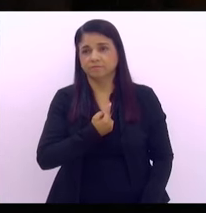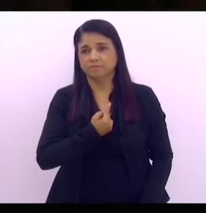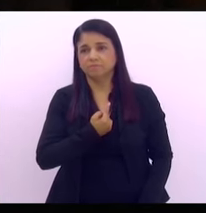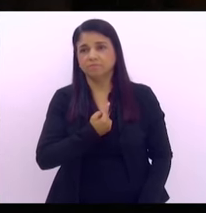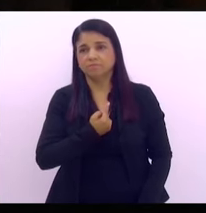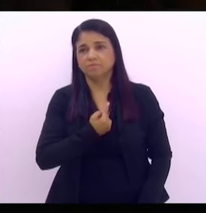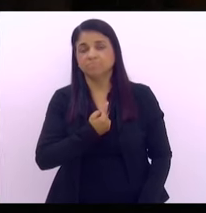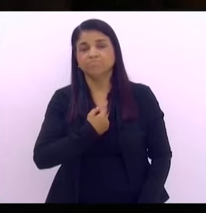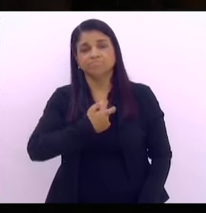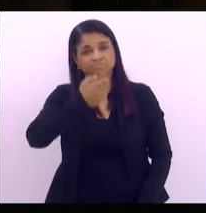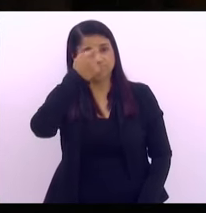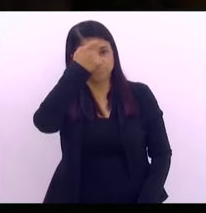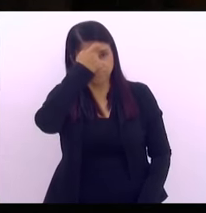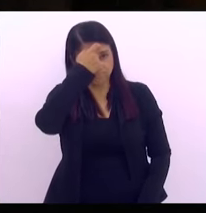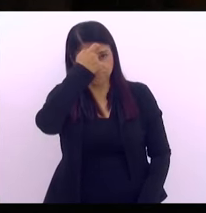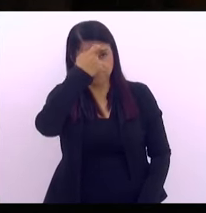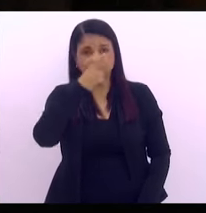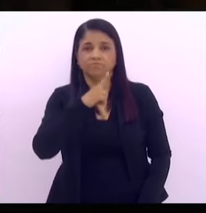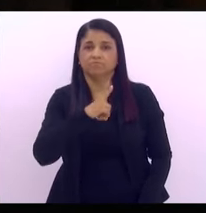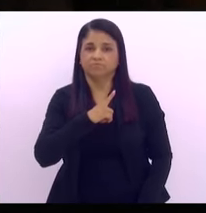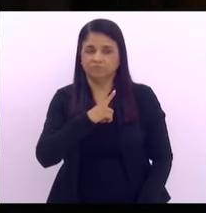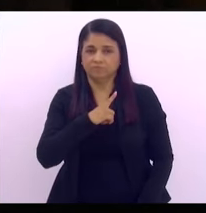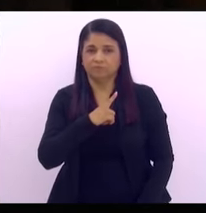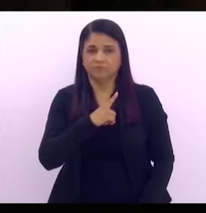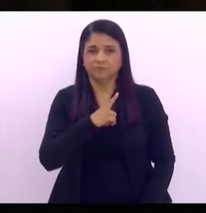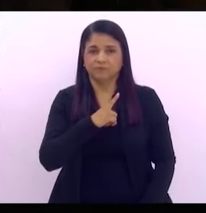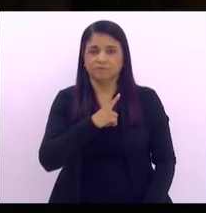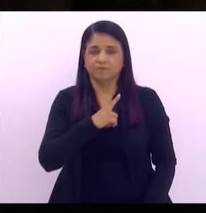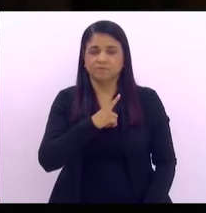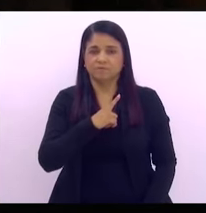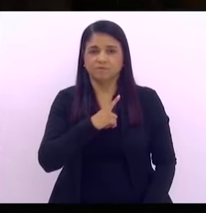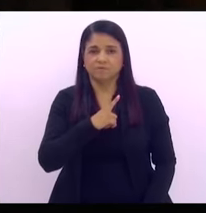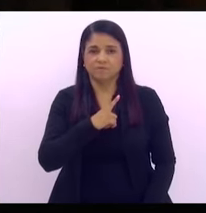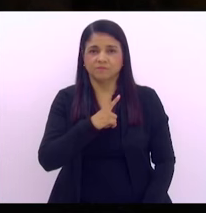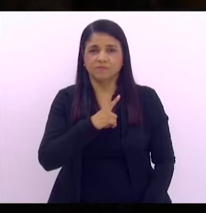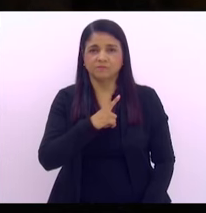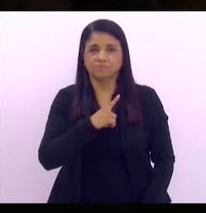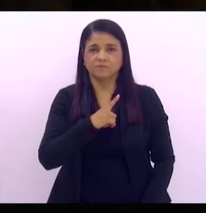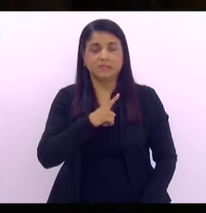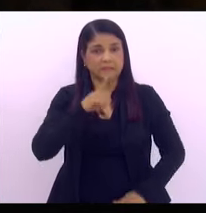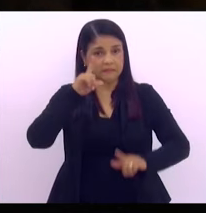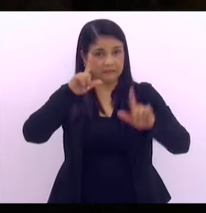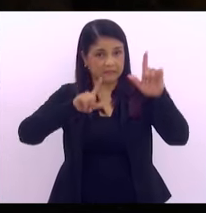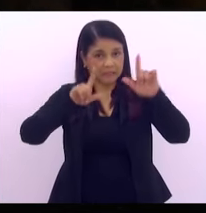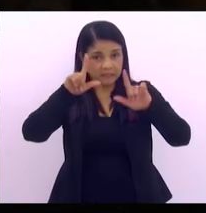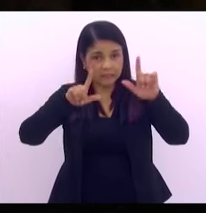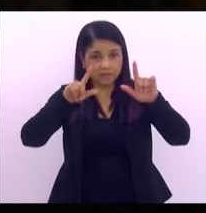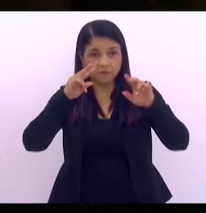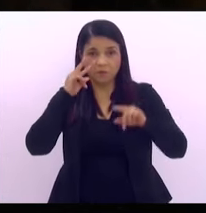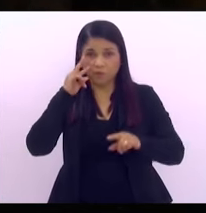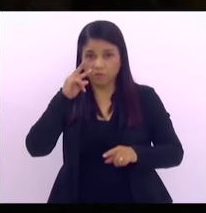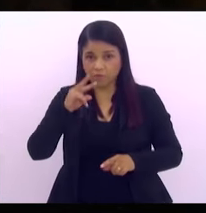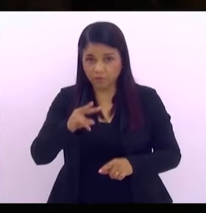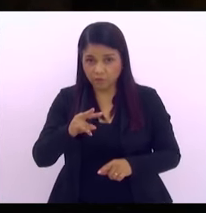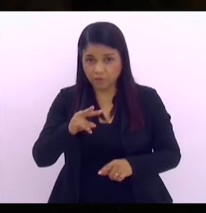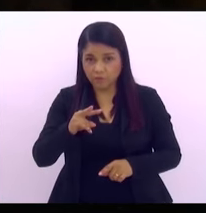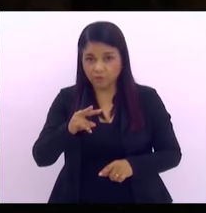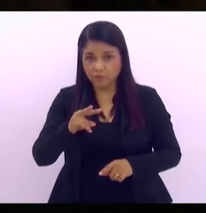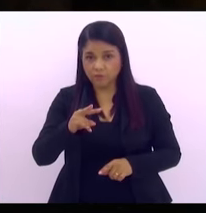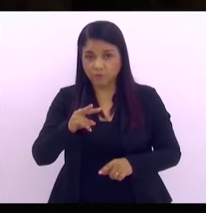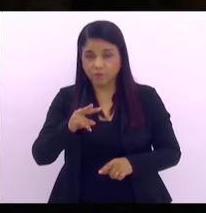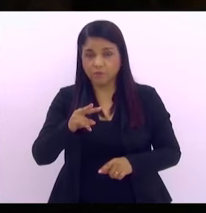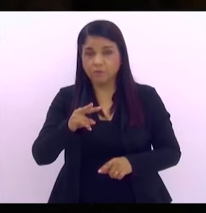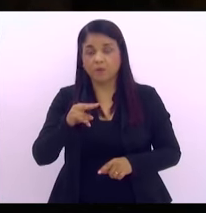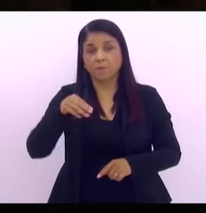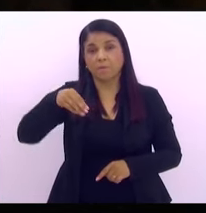temos consciência, senhora presidente, que vimos em todos os canais televisivos, lá na